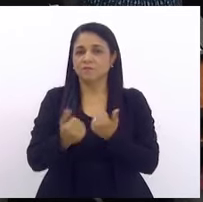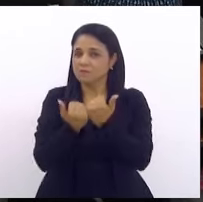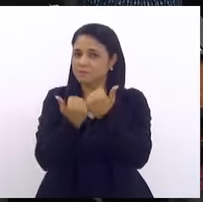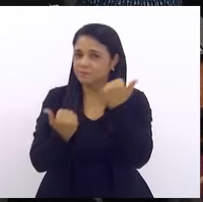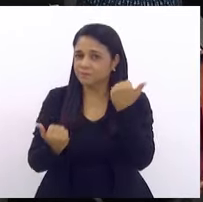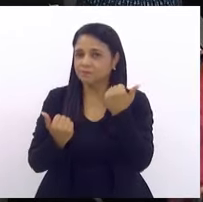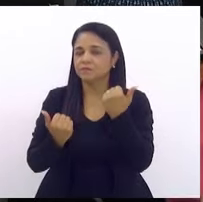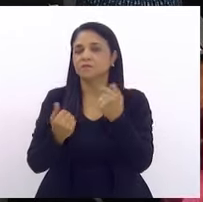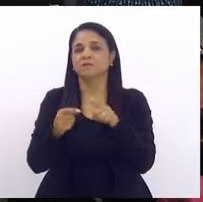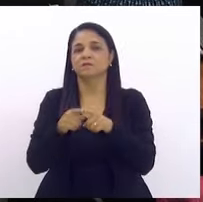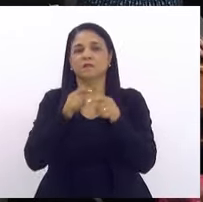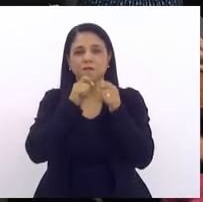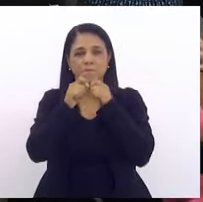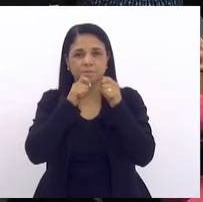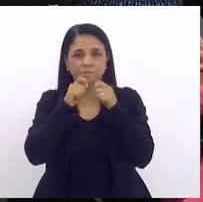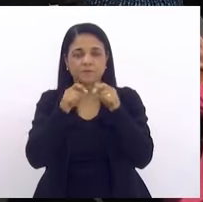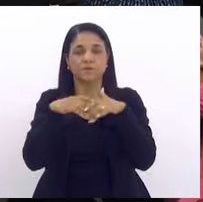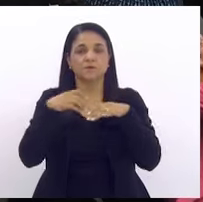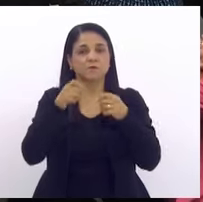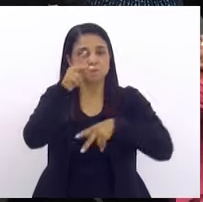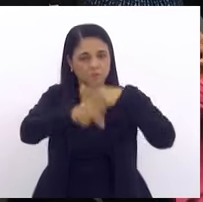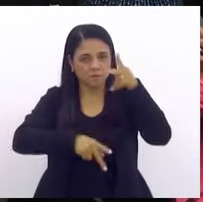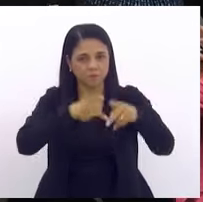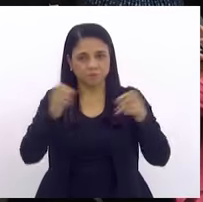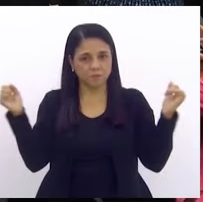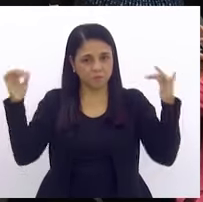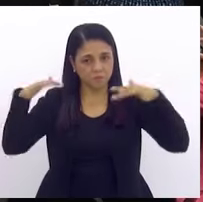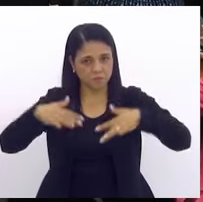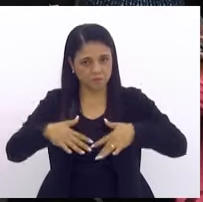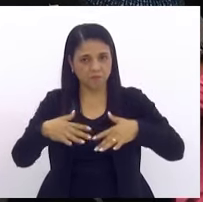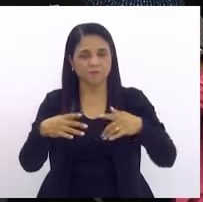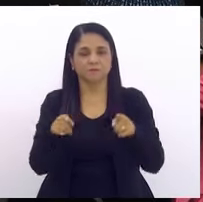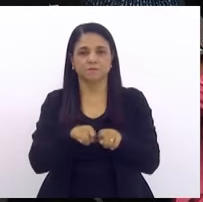assessores, pessoal da imprensa, público presente.